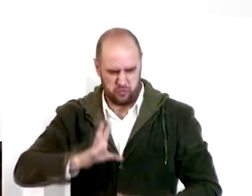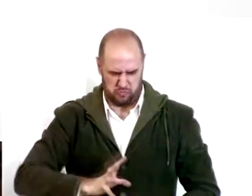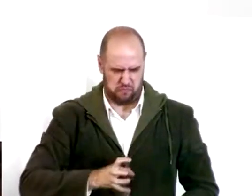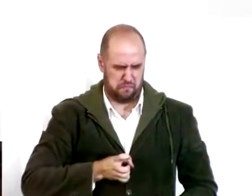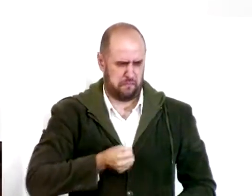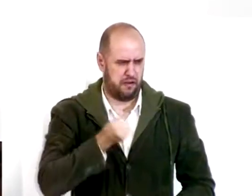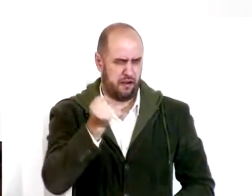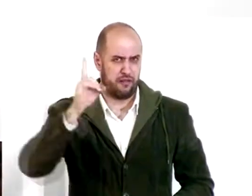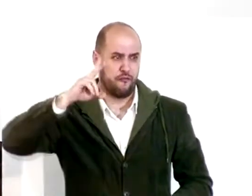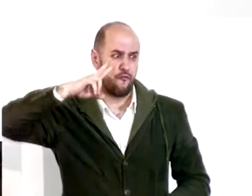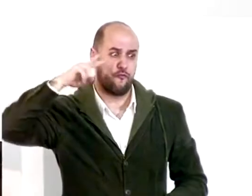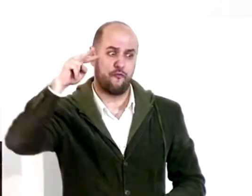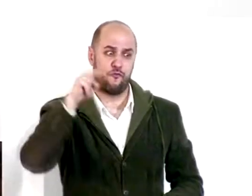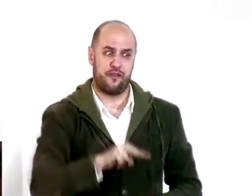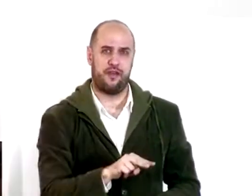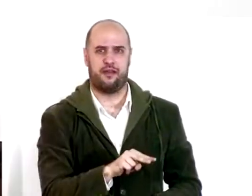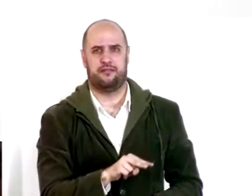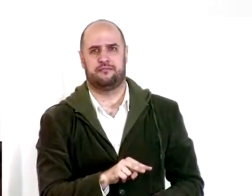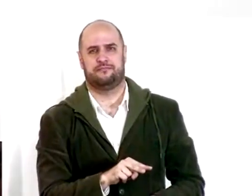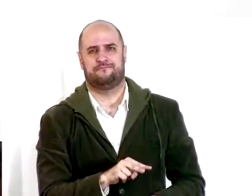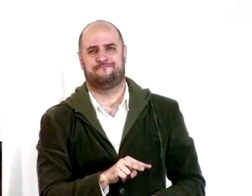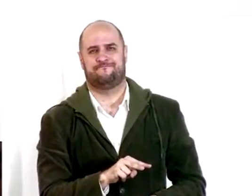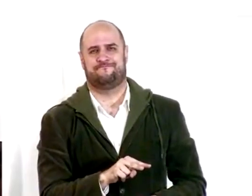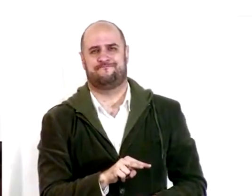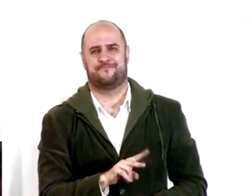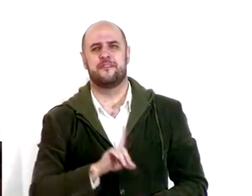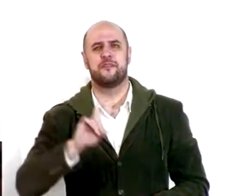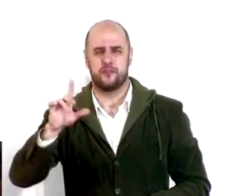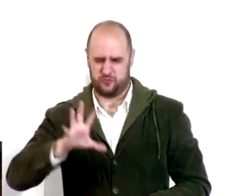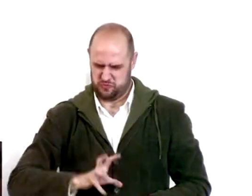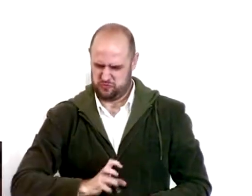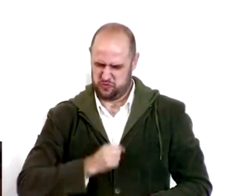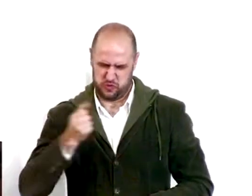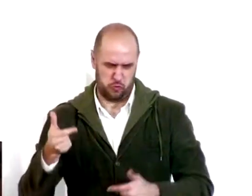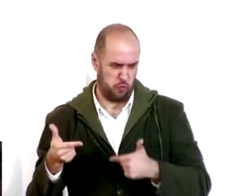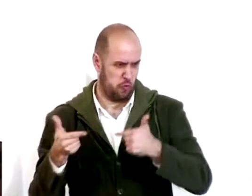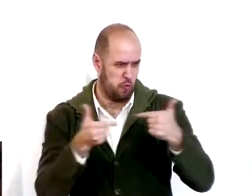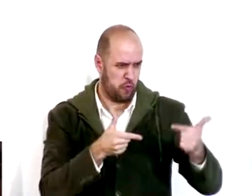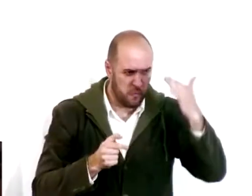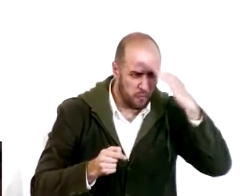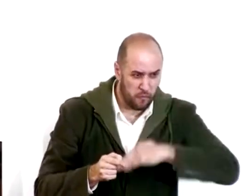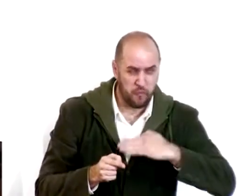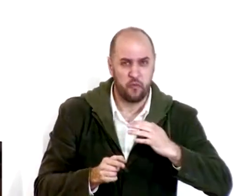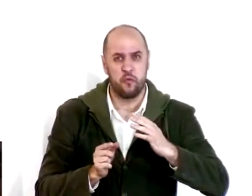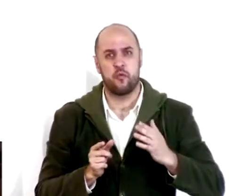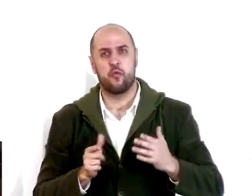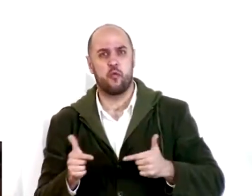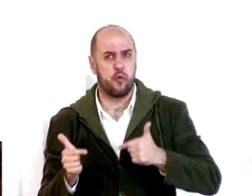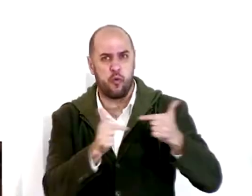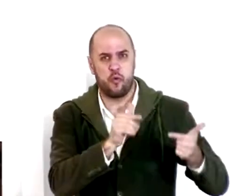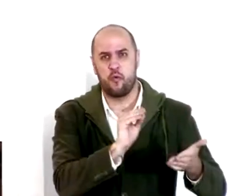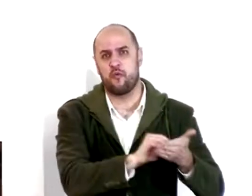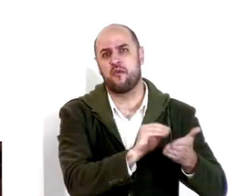da ira de Deus, que se ergue contra toda a impiedade e injustiça.